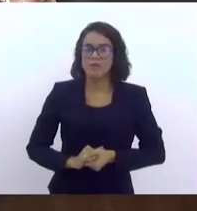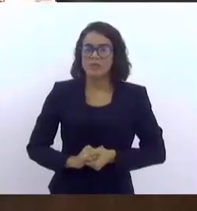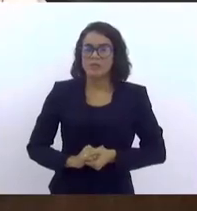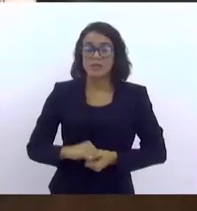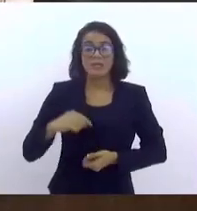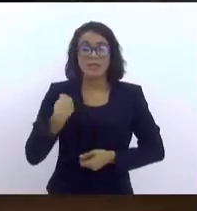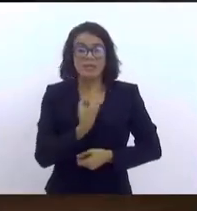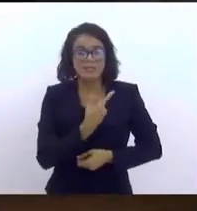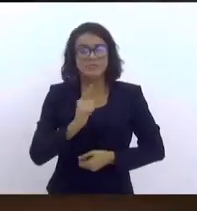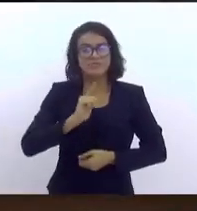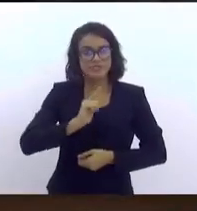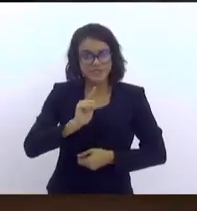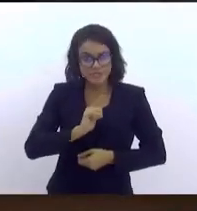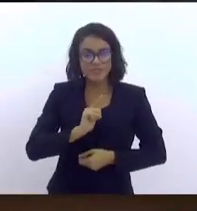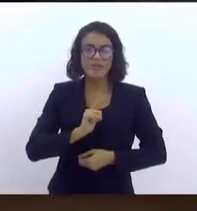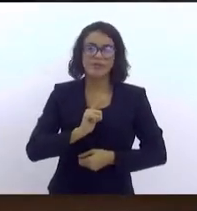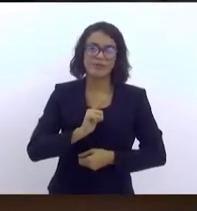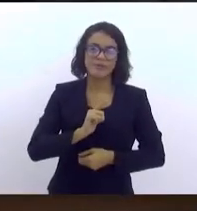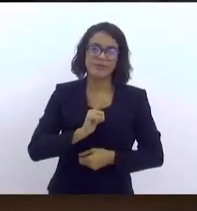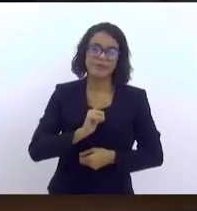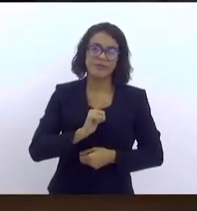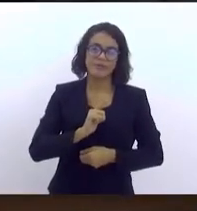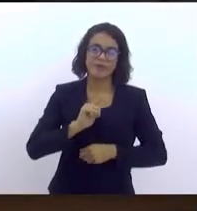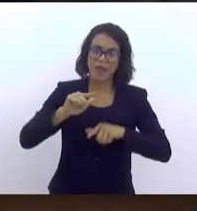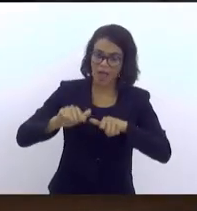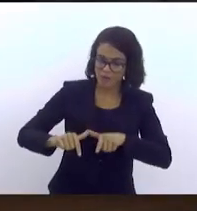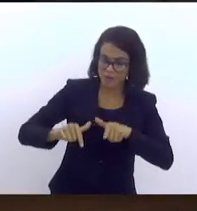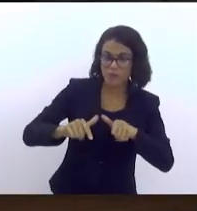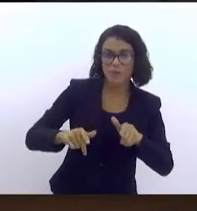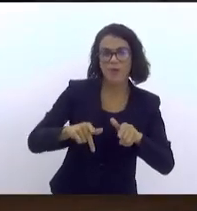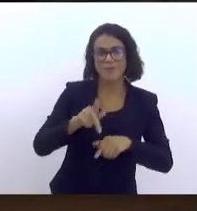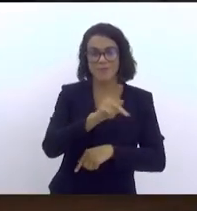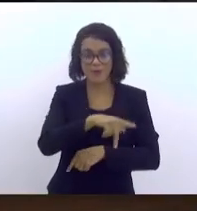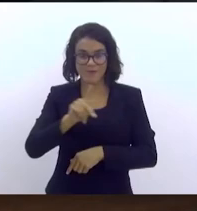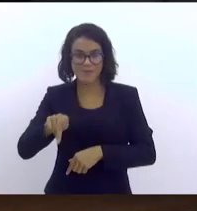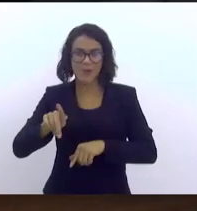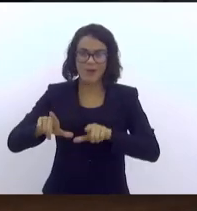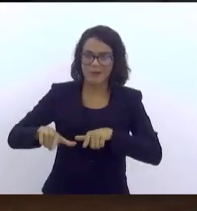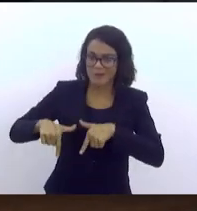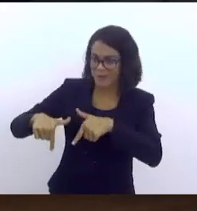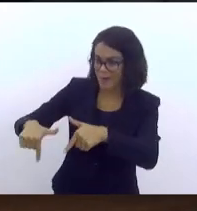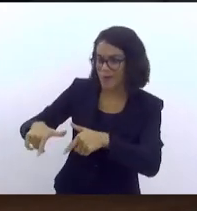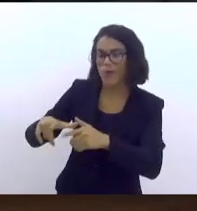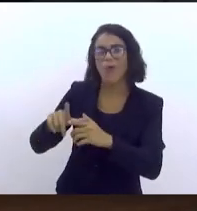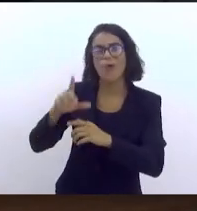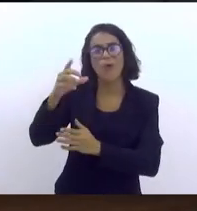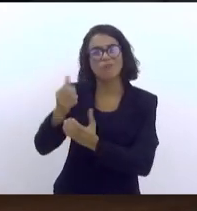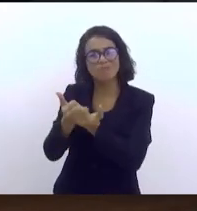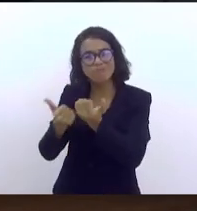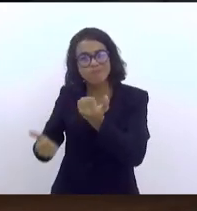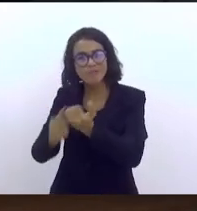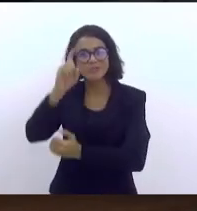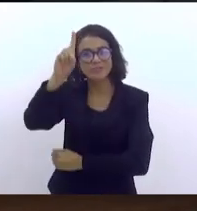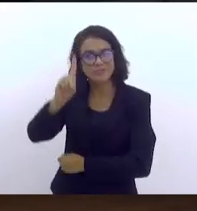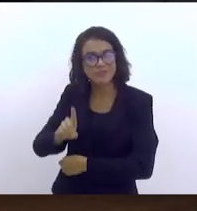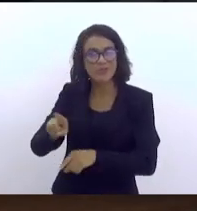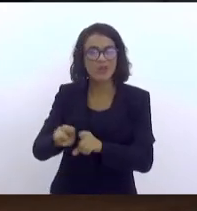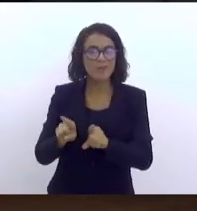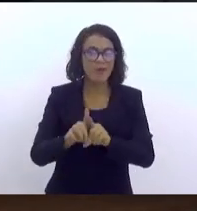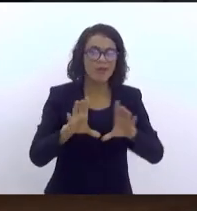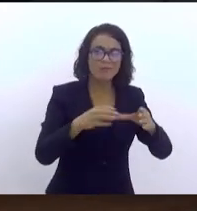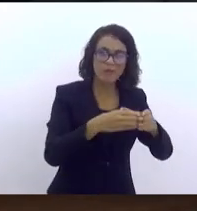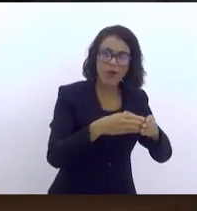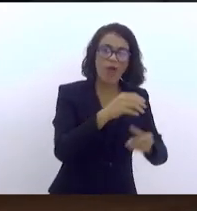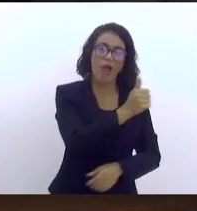e a gente tem isso Por parte dos professores a gente tem isso por parte do corpo diretório a gente tem isso Por parte dos alunos